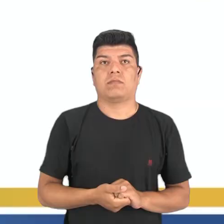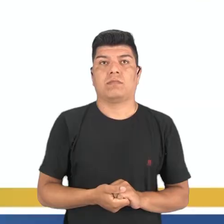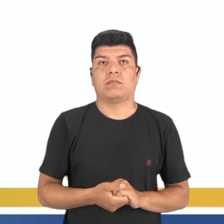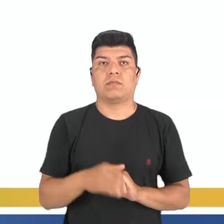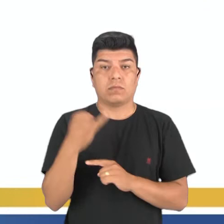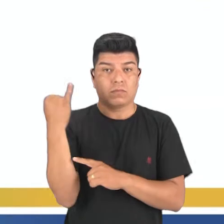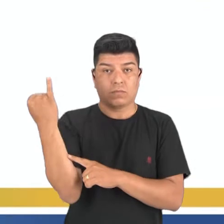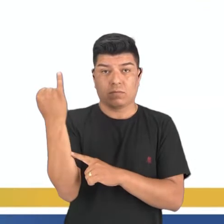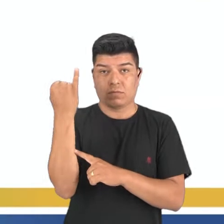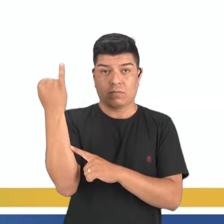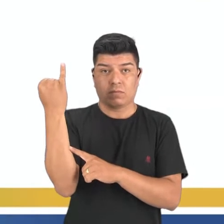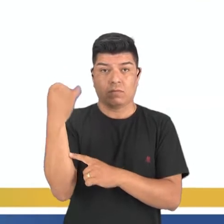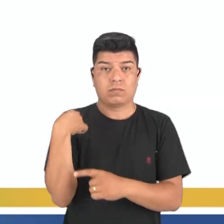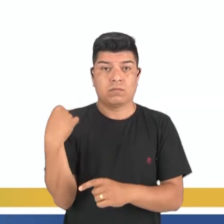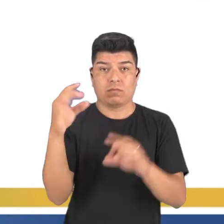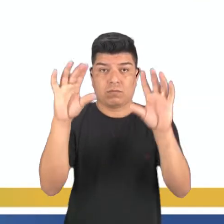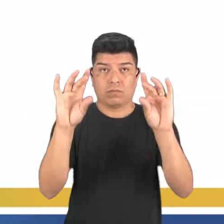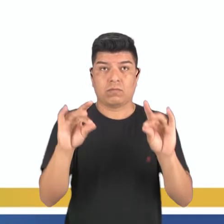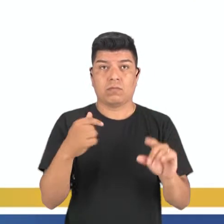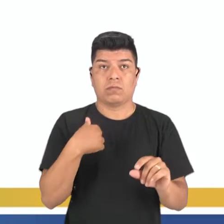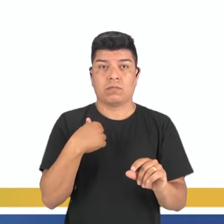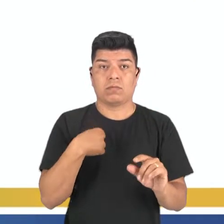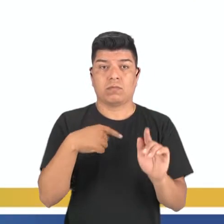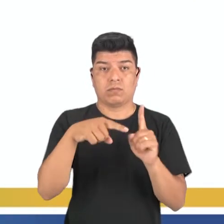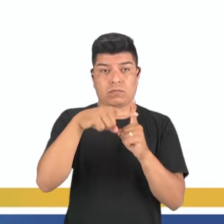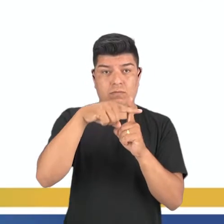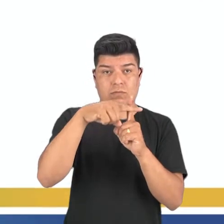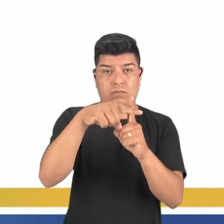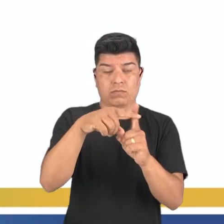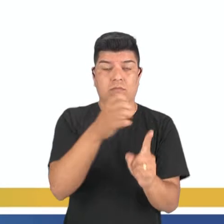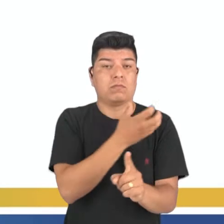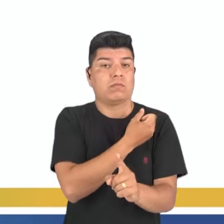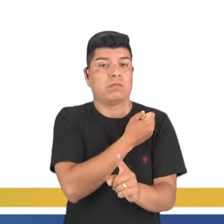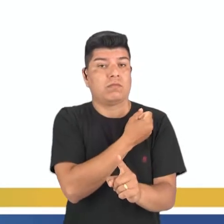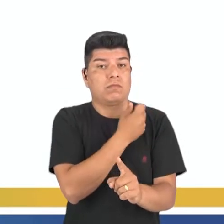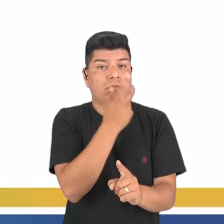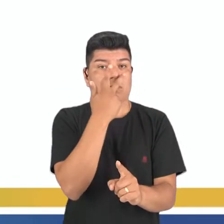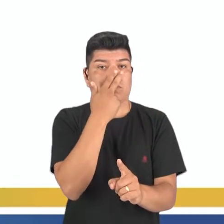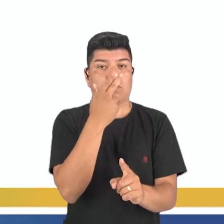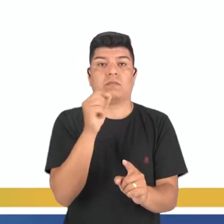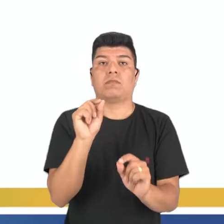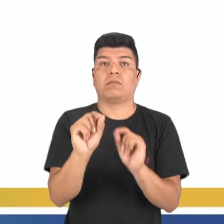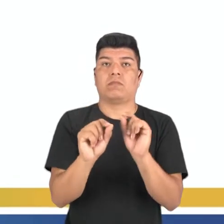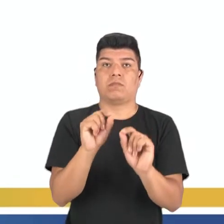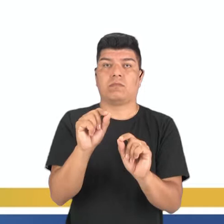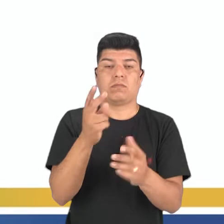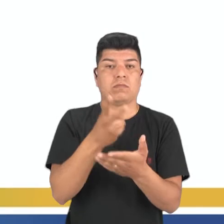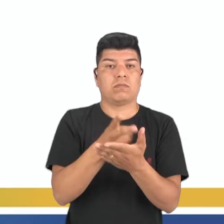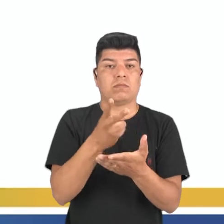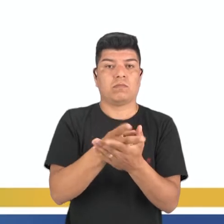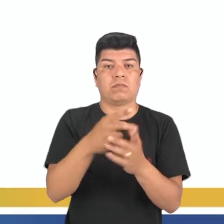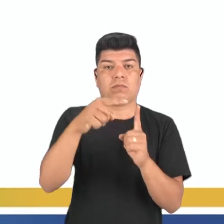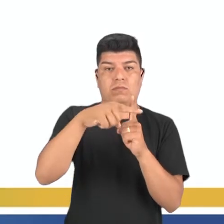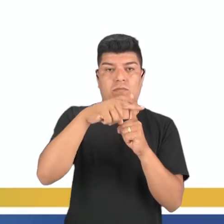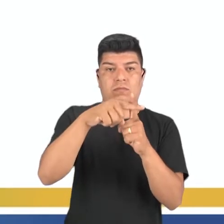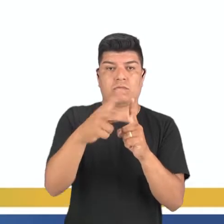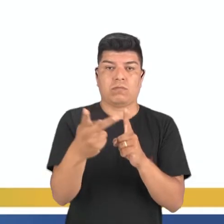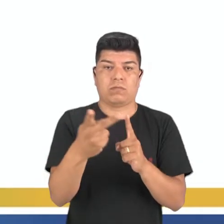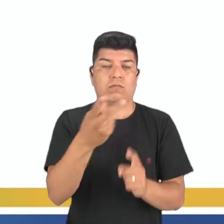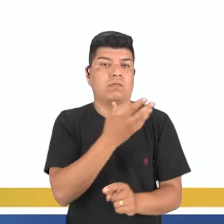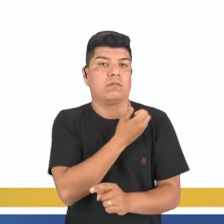é importante a gente definir que a adição nos racionais é fechada. Isto é, sempre que eu somo dois